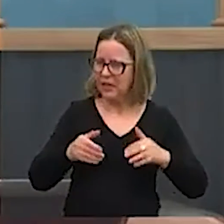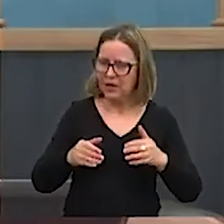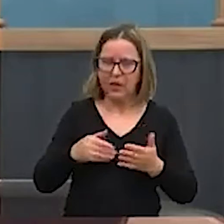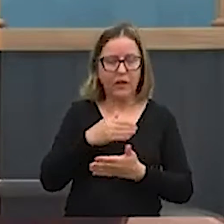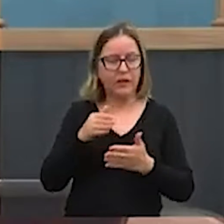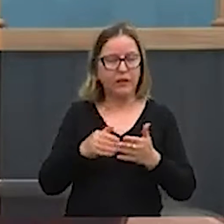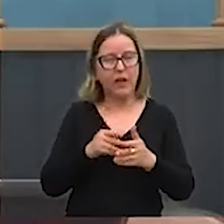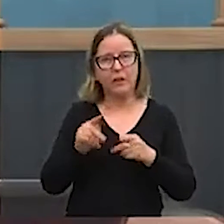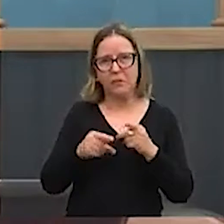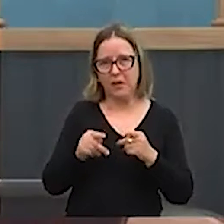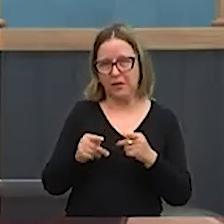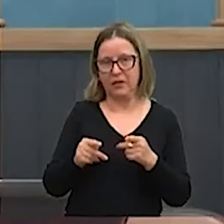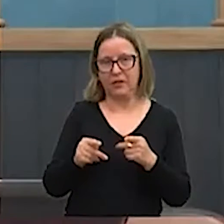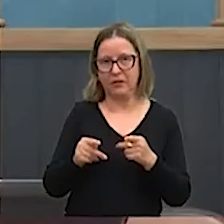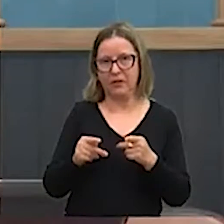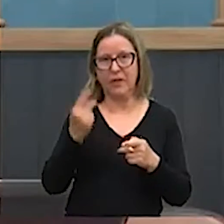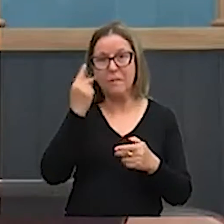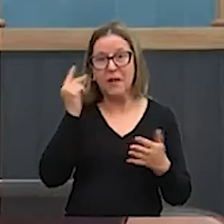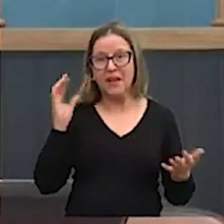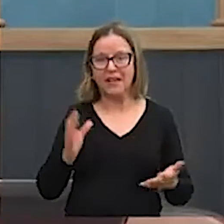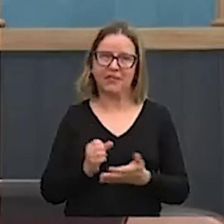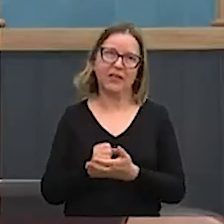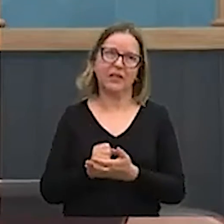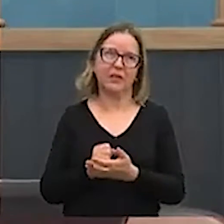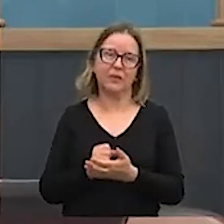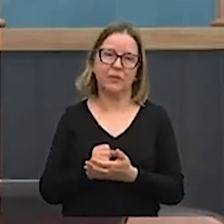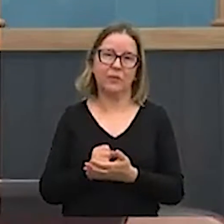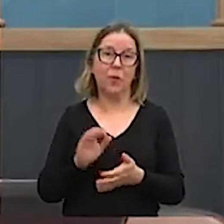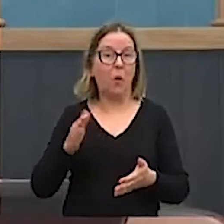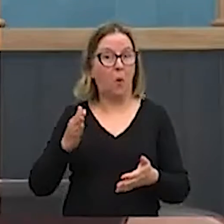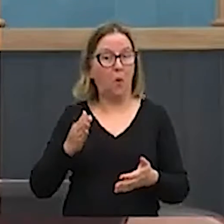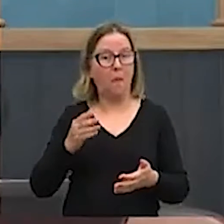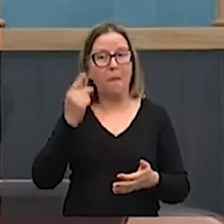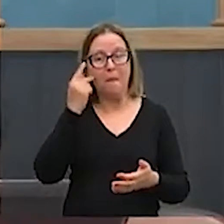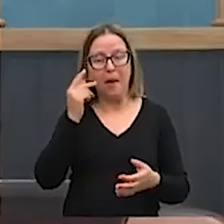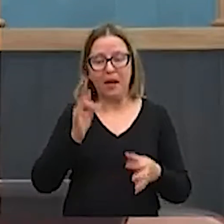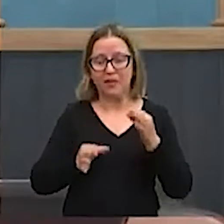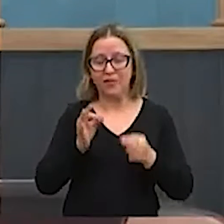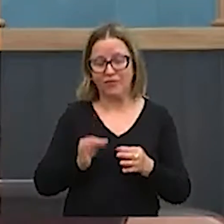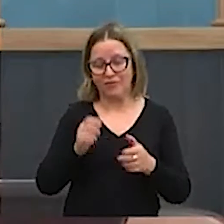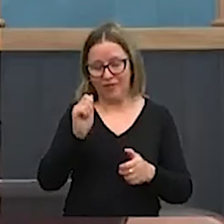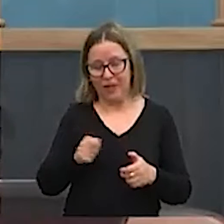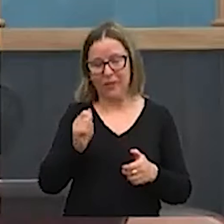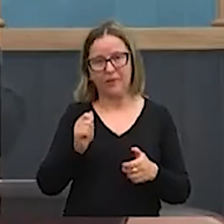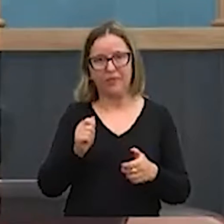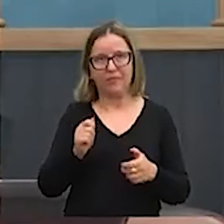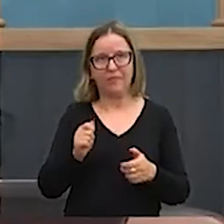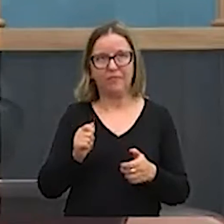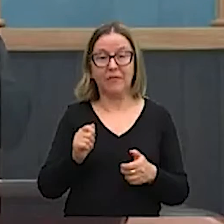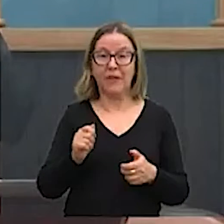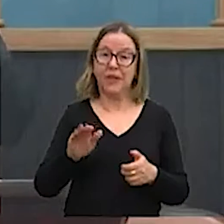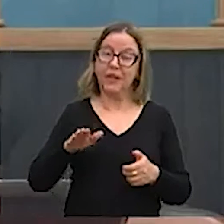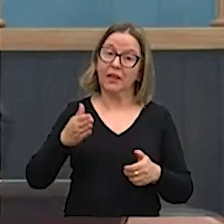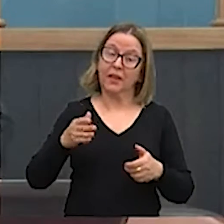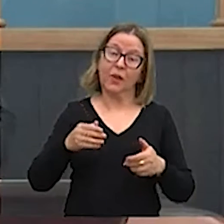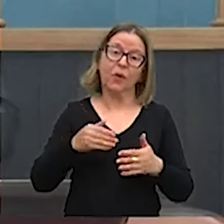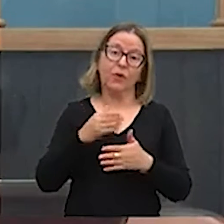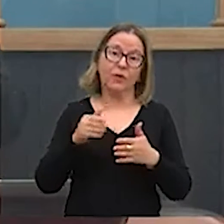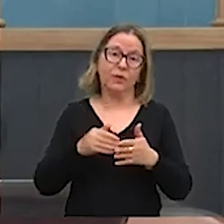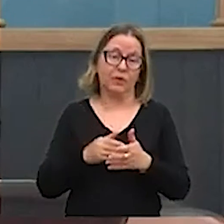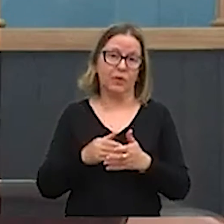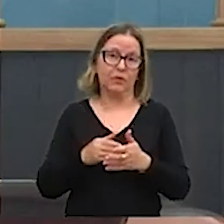exceção, à salvação ou ao julgamento. E neste caso, todos